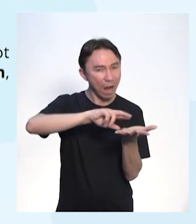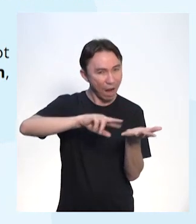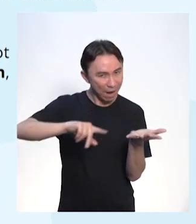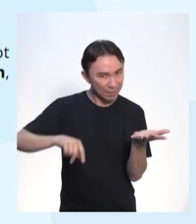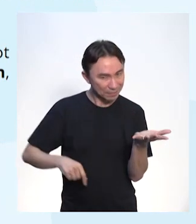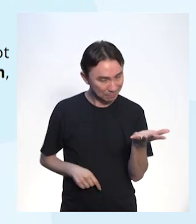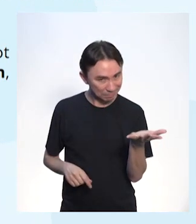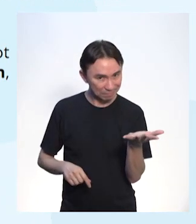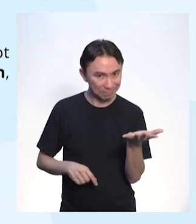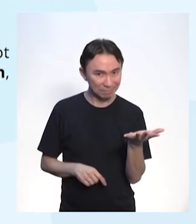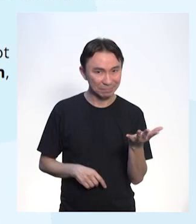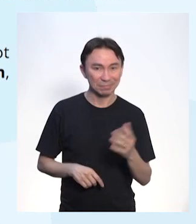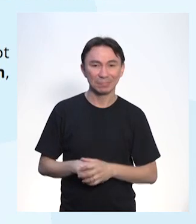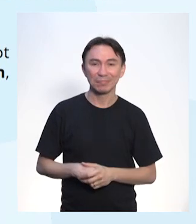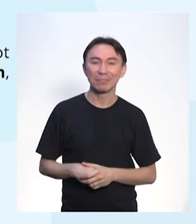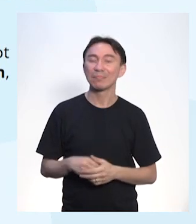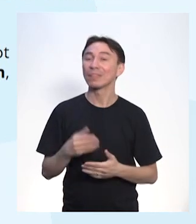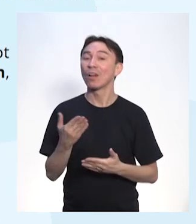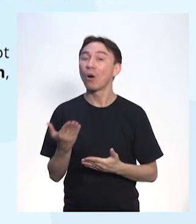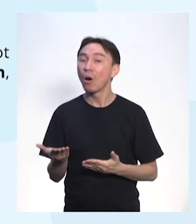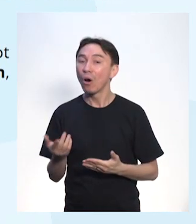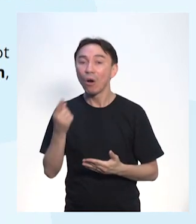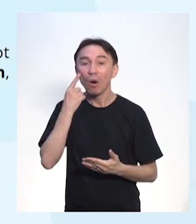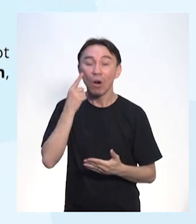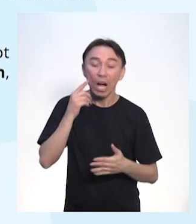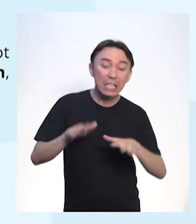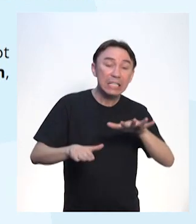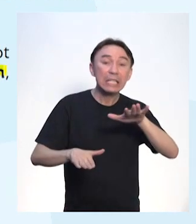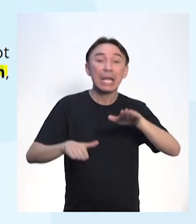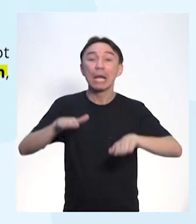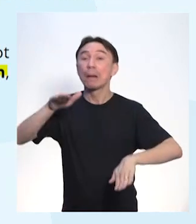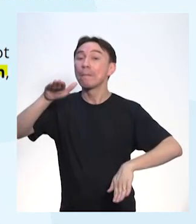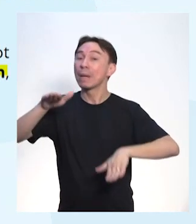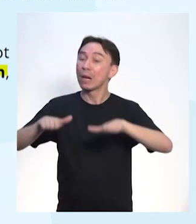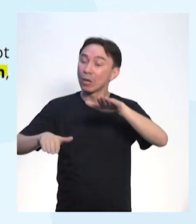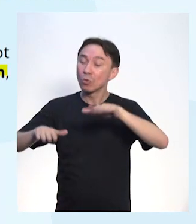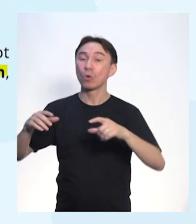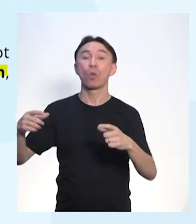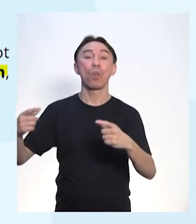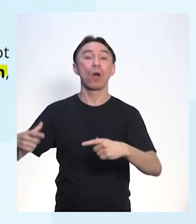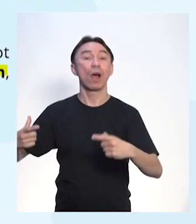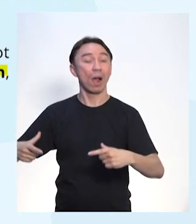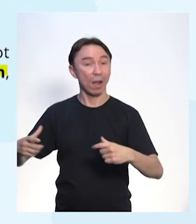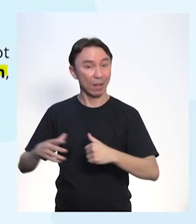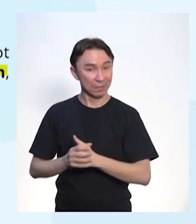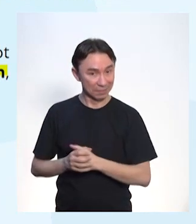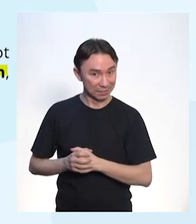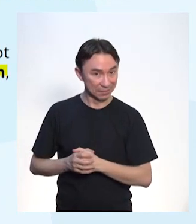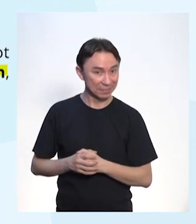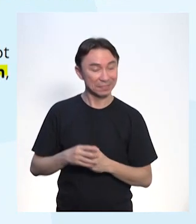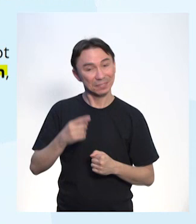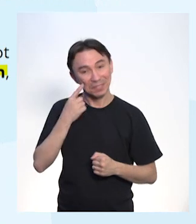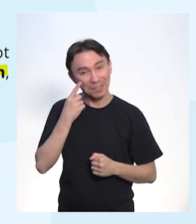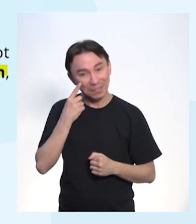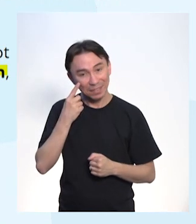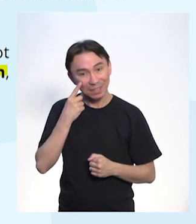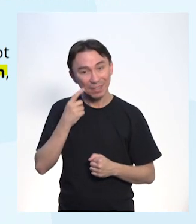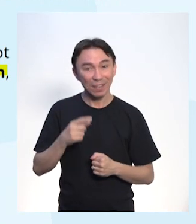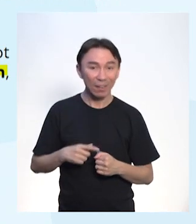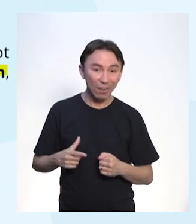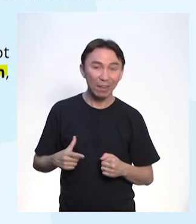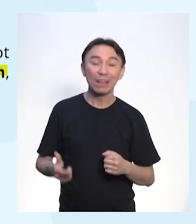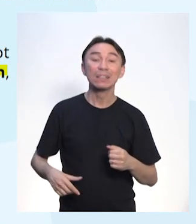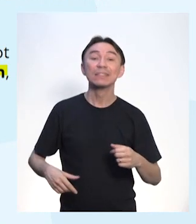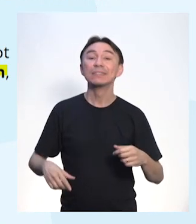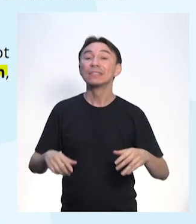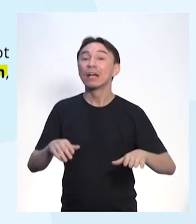aqui, depending, dependendo da localização, depending on E olha lá a location. preposição, Ed, depend on. On, exatamente.